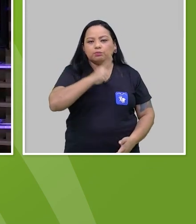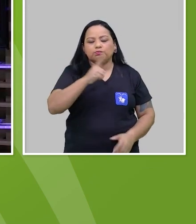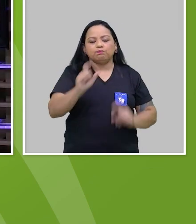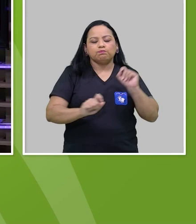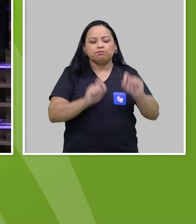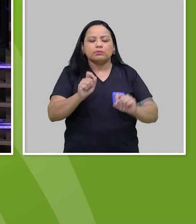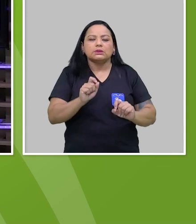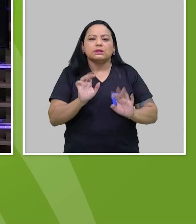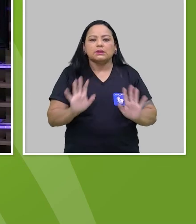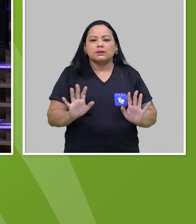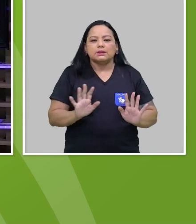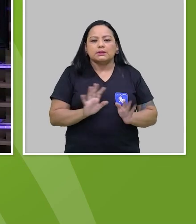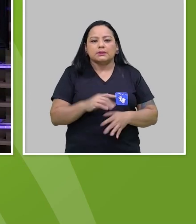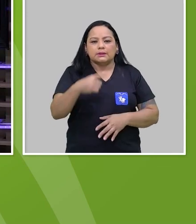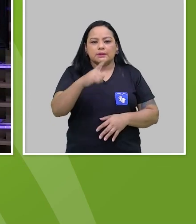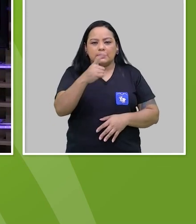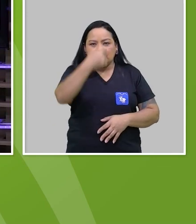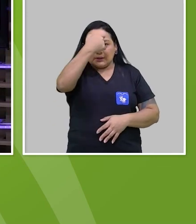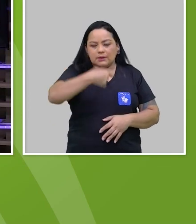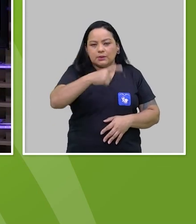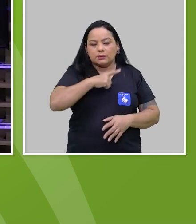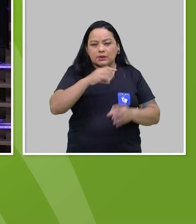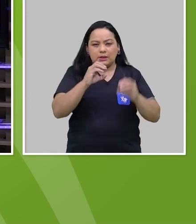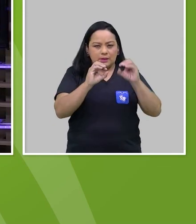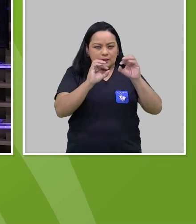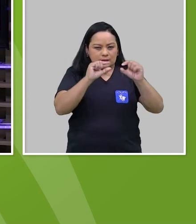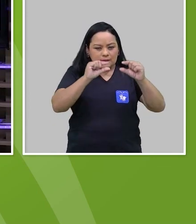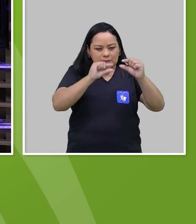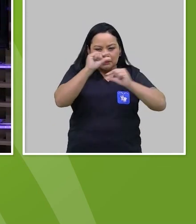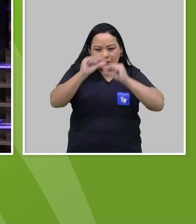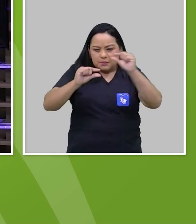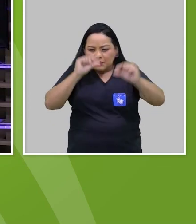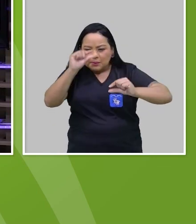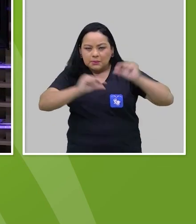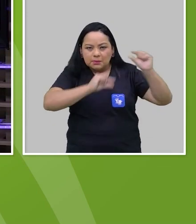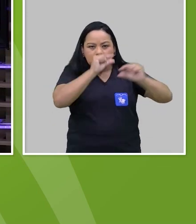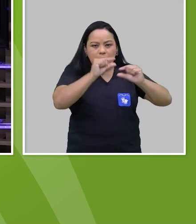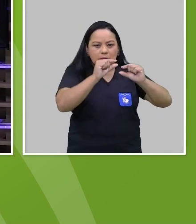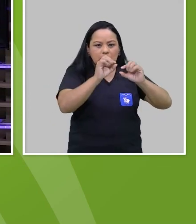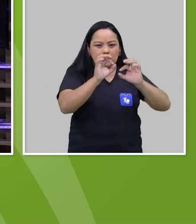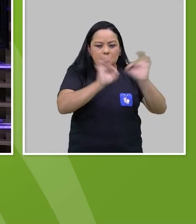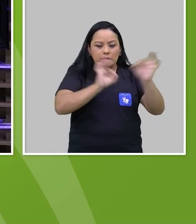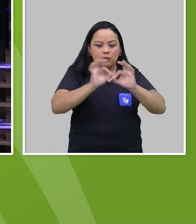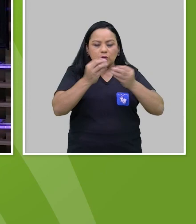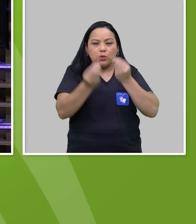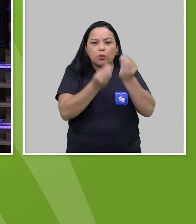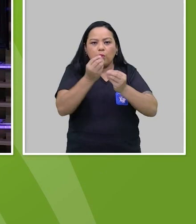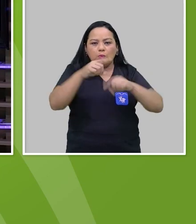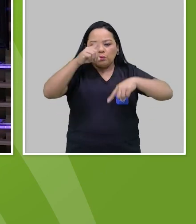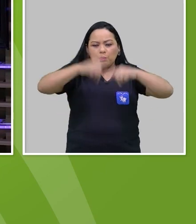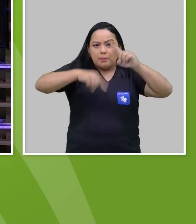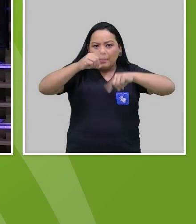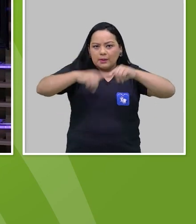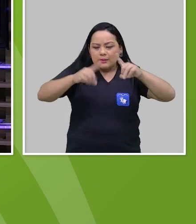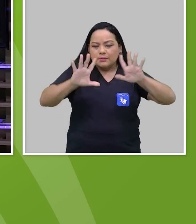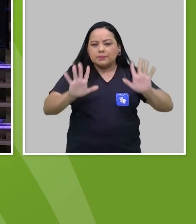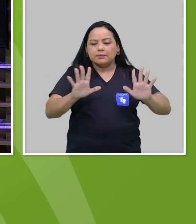Eu tenho as partículas, né, que formam os materiais. Beleza?